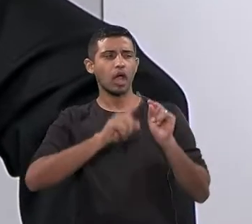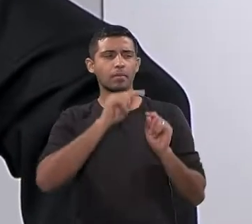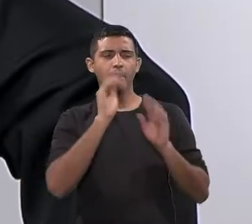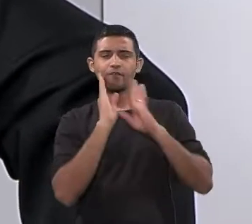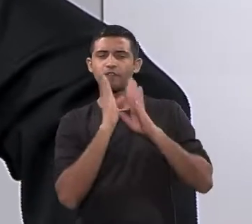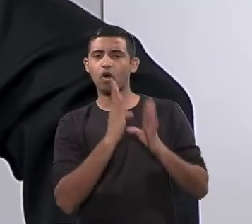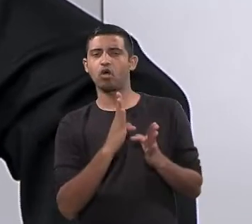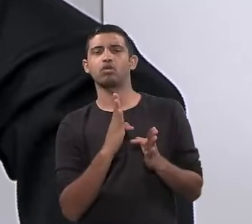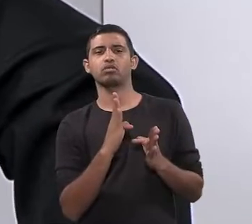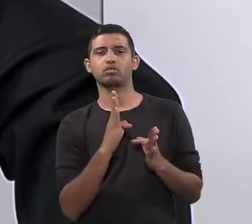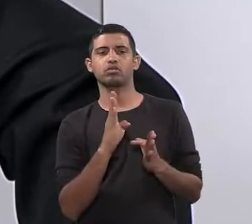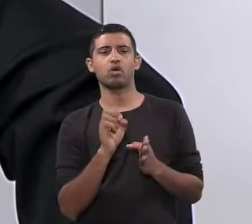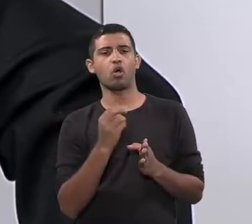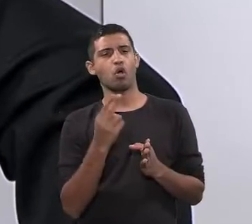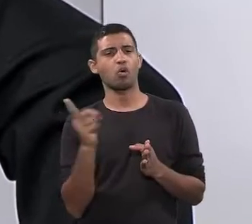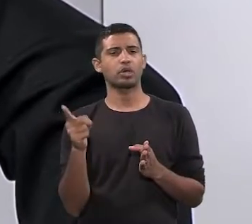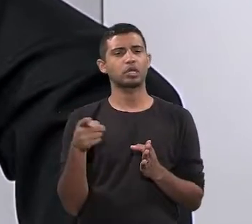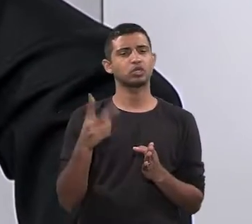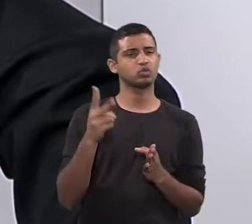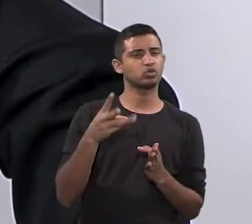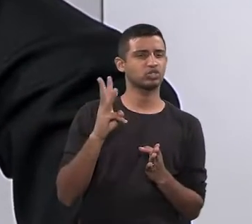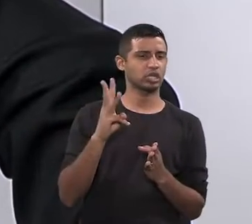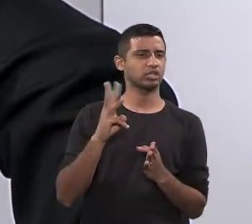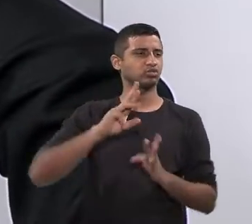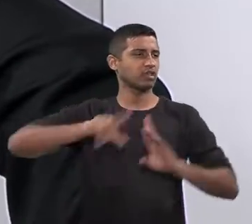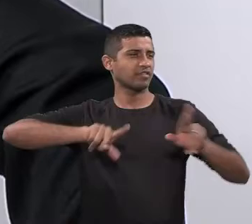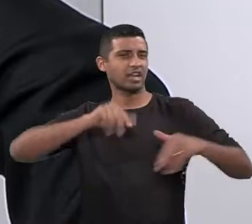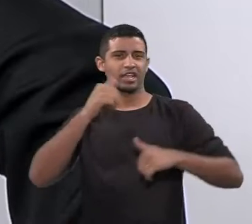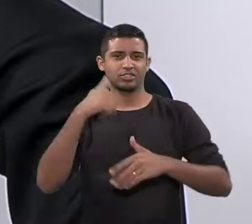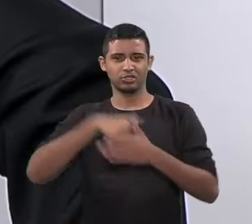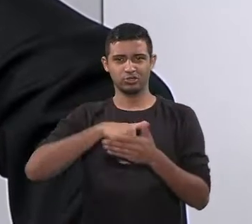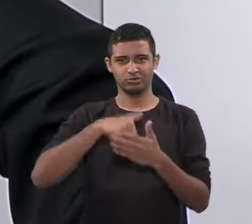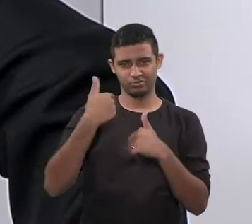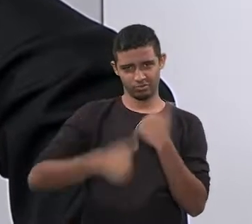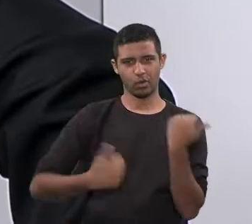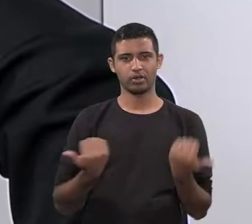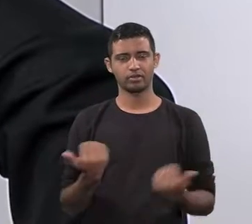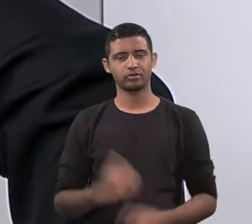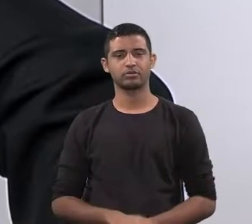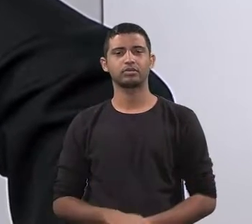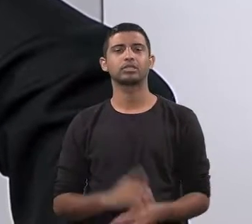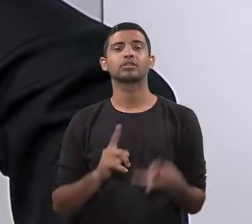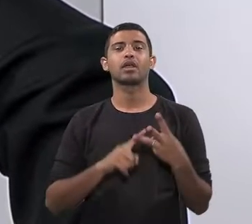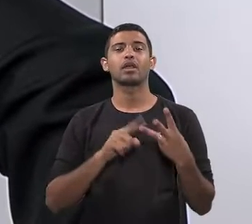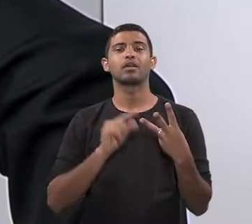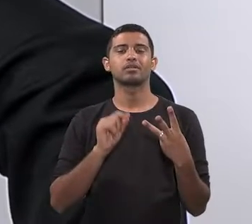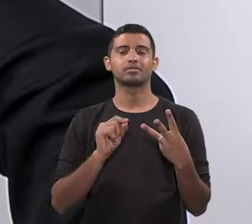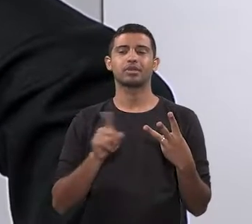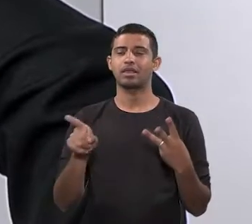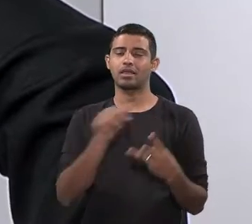mais específica, ou ele às vezes até faz 2, 3 modalidades. O terceiro momento,